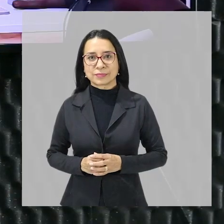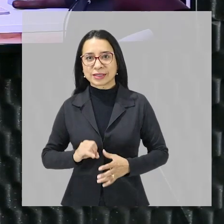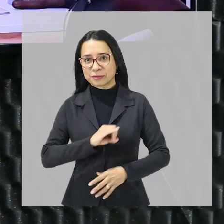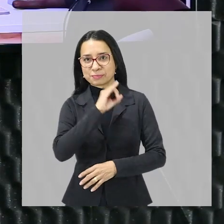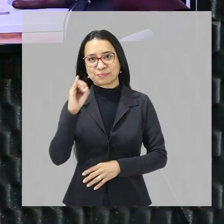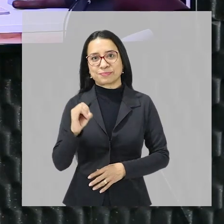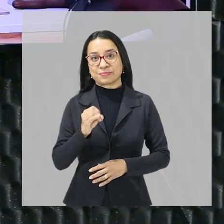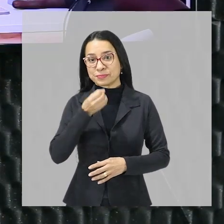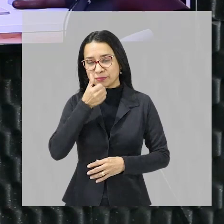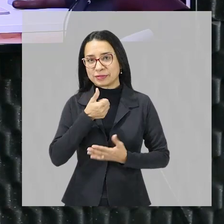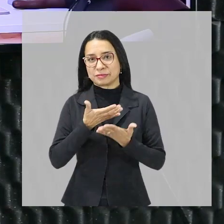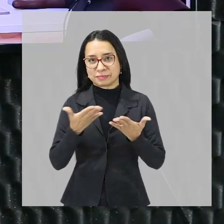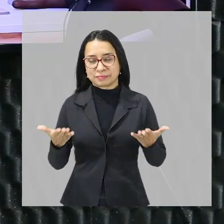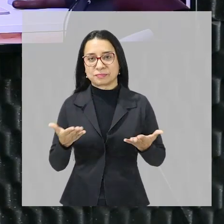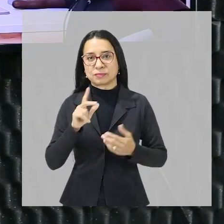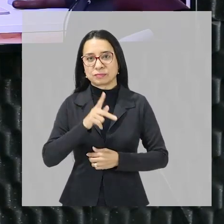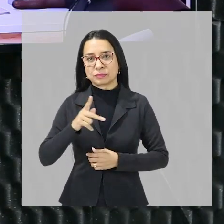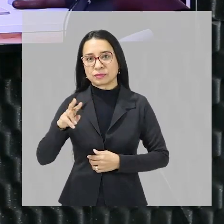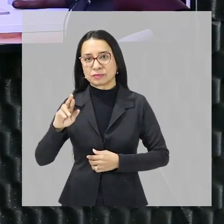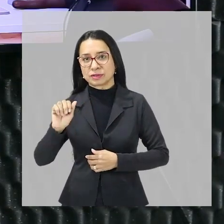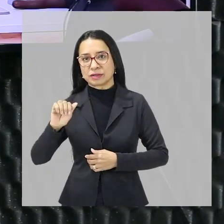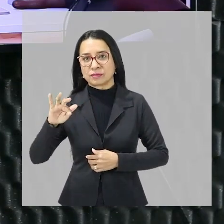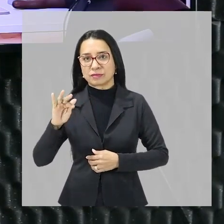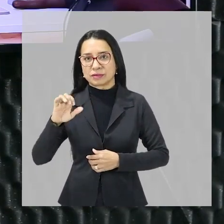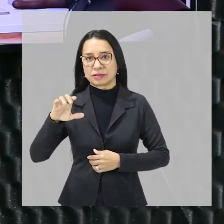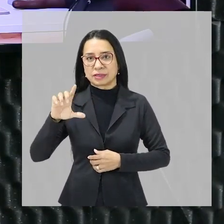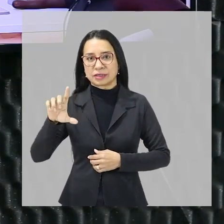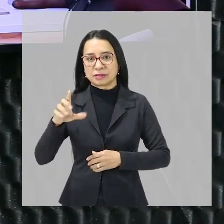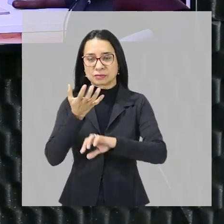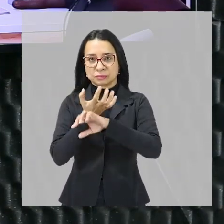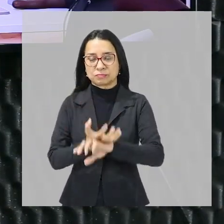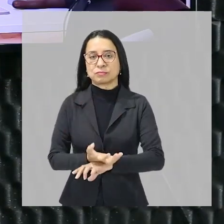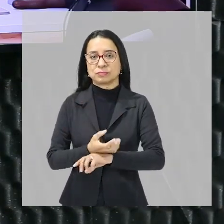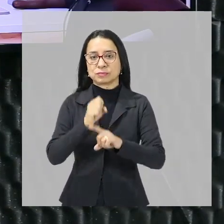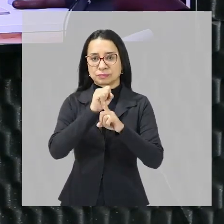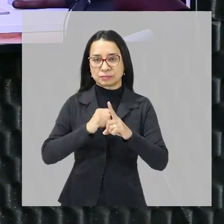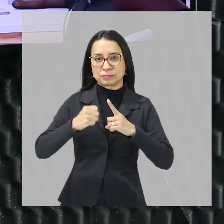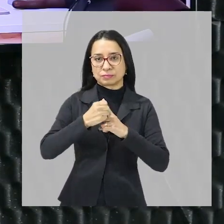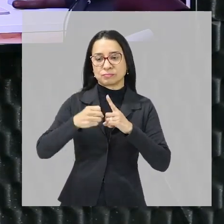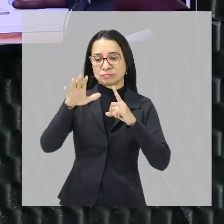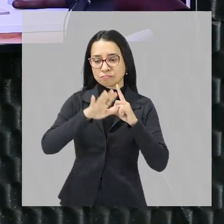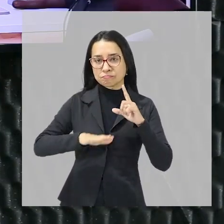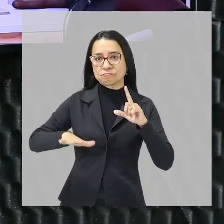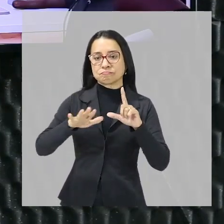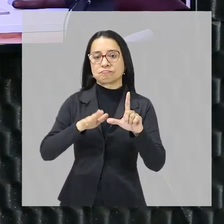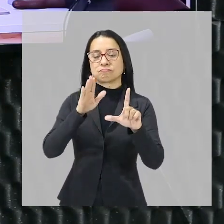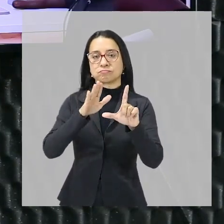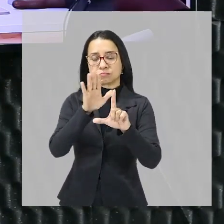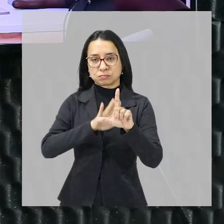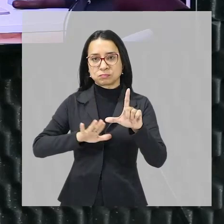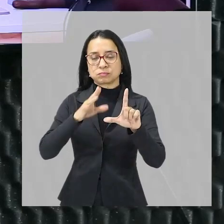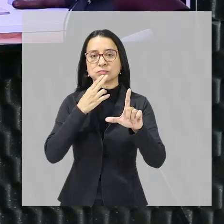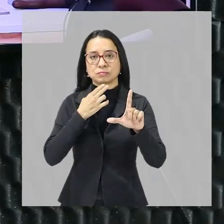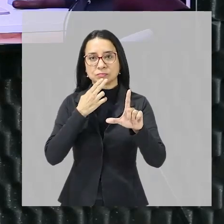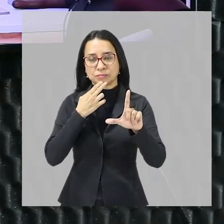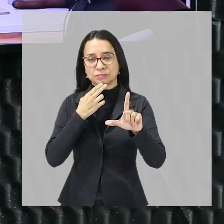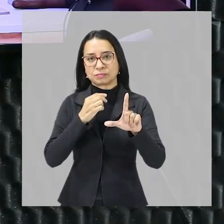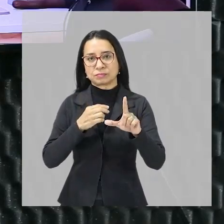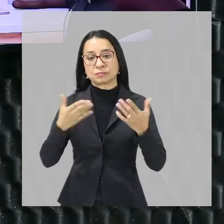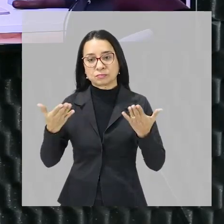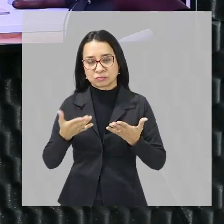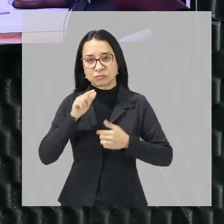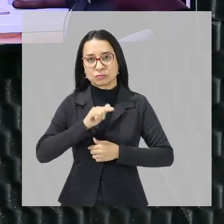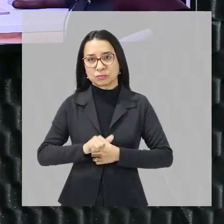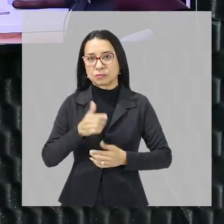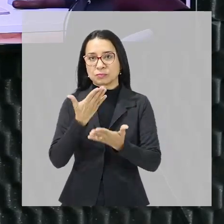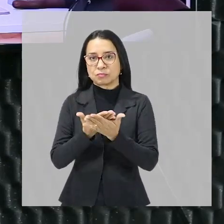Fala galera, tudo bem com vocês? Aqui é o professor Rafael Carlos, de Sociologia, da plataforma Gonçalves Dias. E a gente está aqui para mais uma